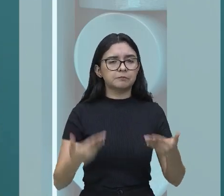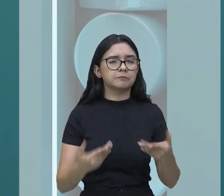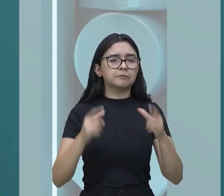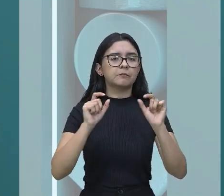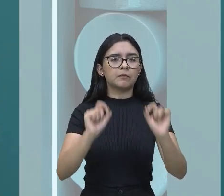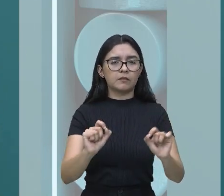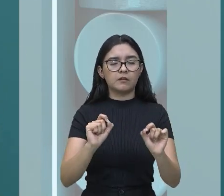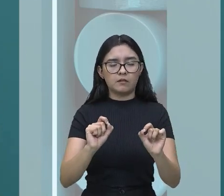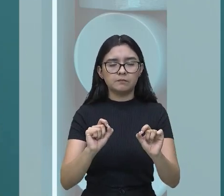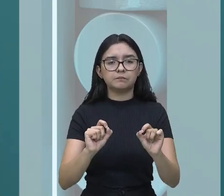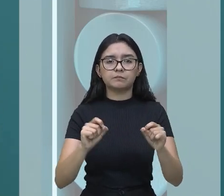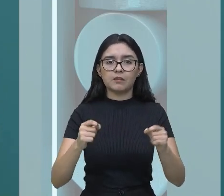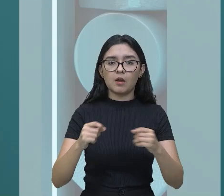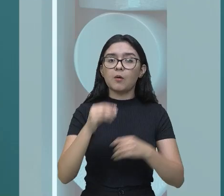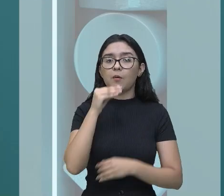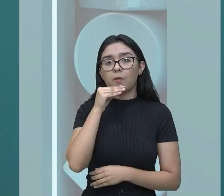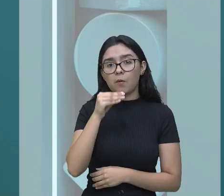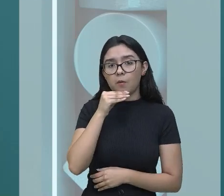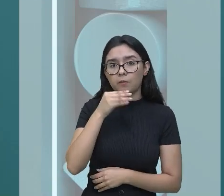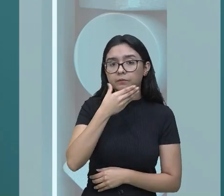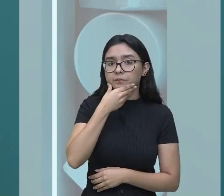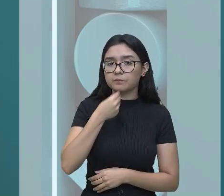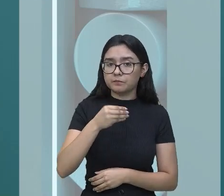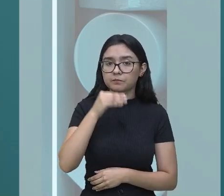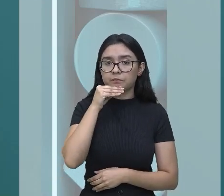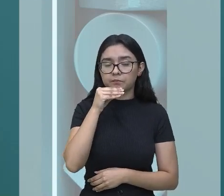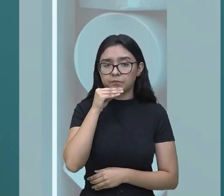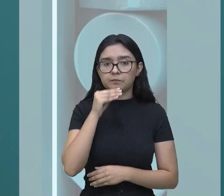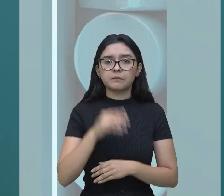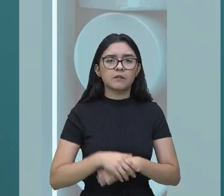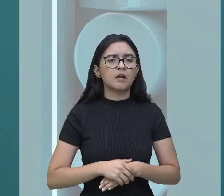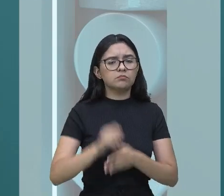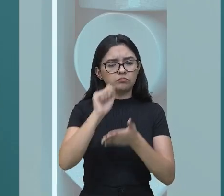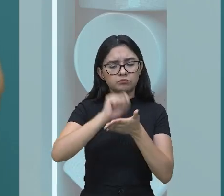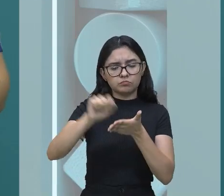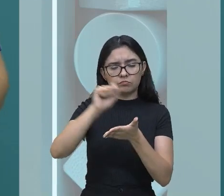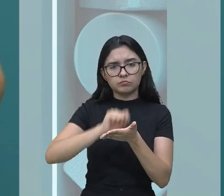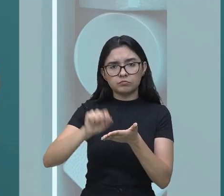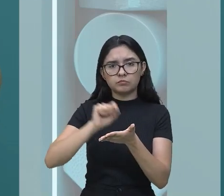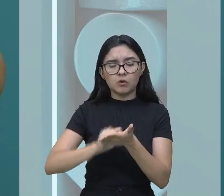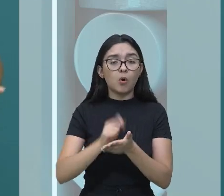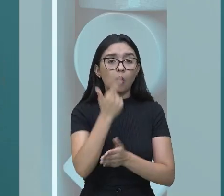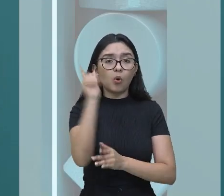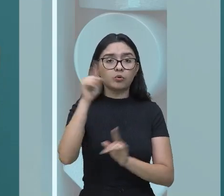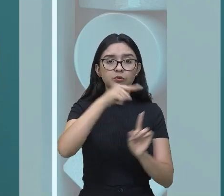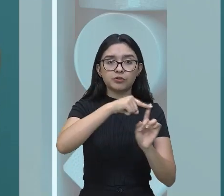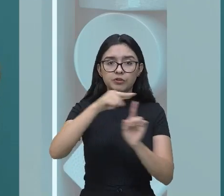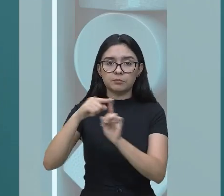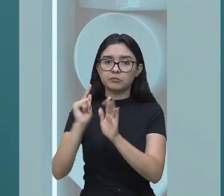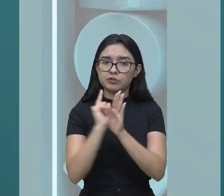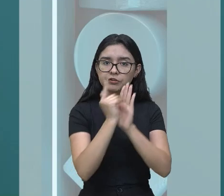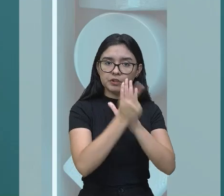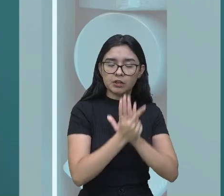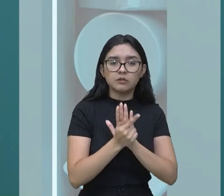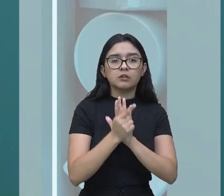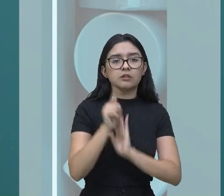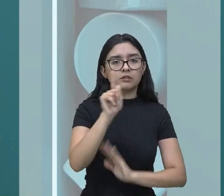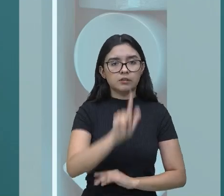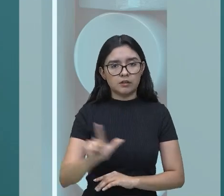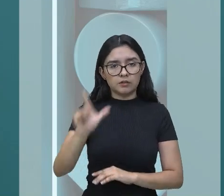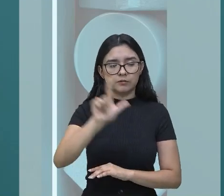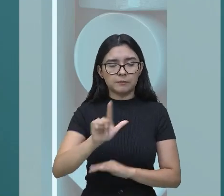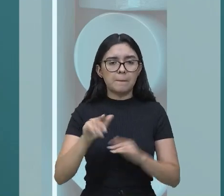que, embora Carlos Drummond de Andrade tenha escrito outros gêneros literários, aqui nesta aula